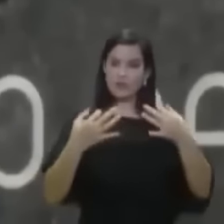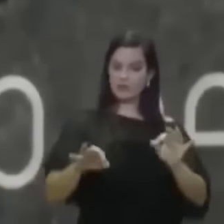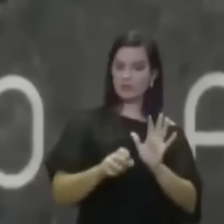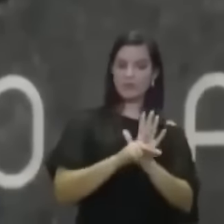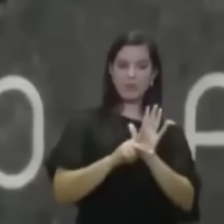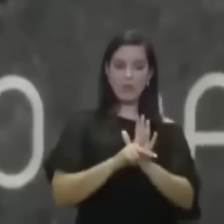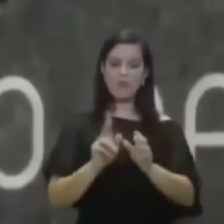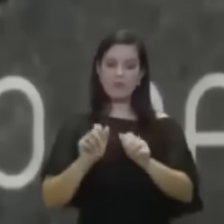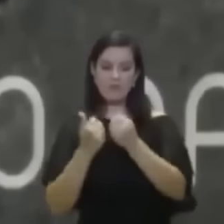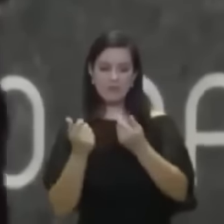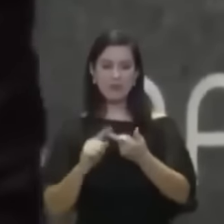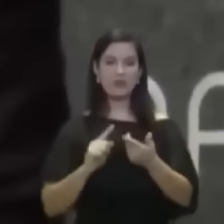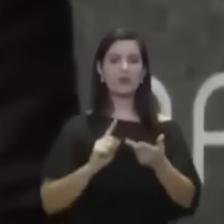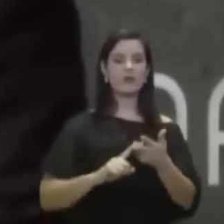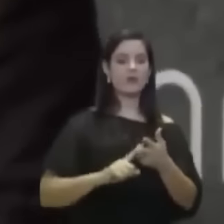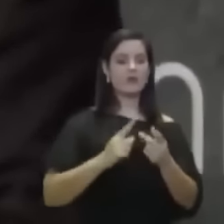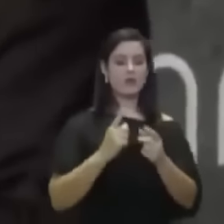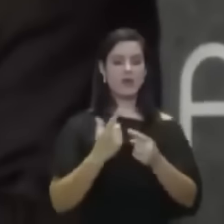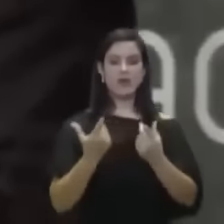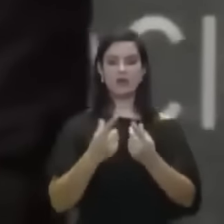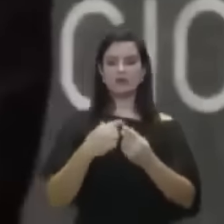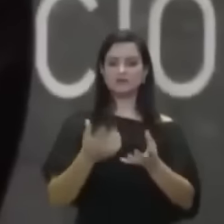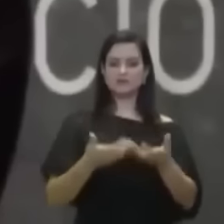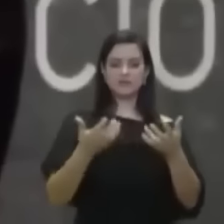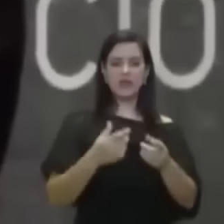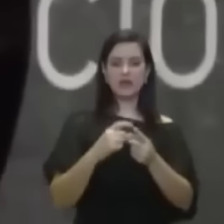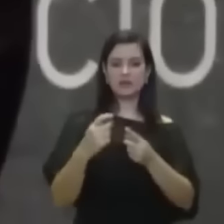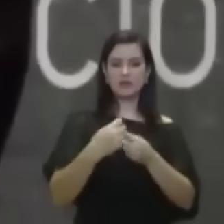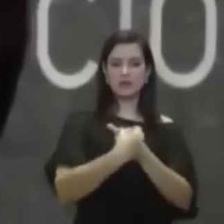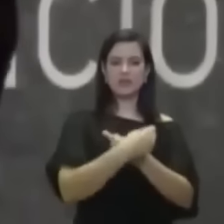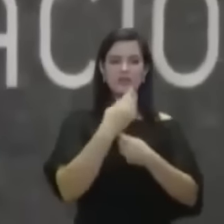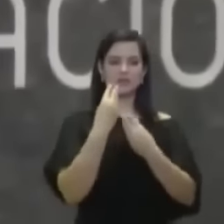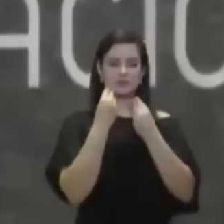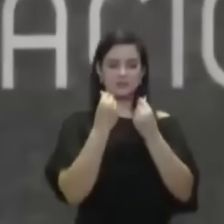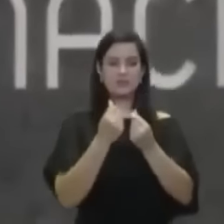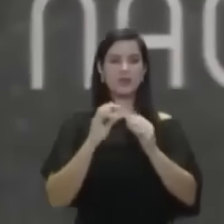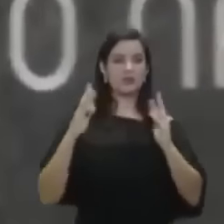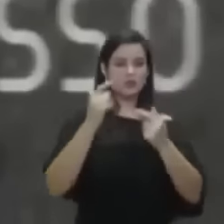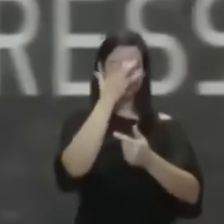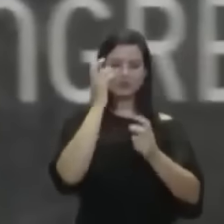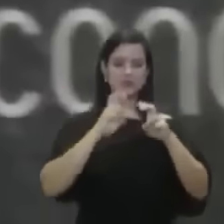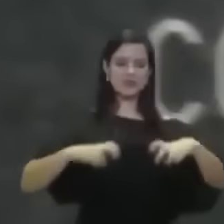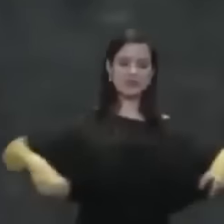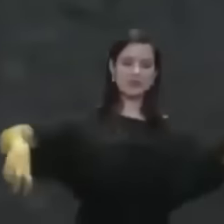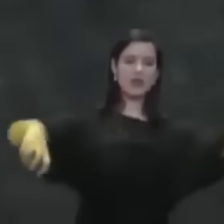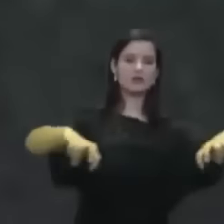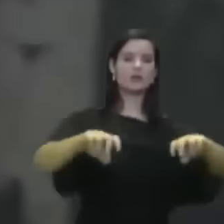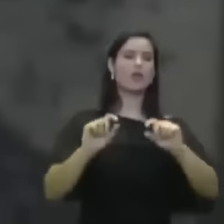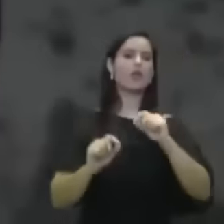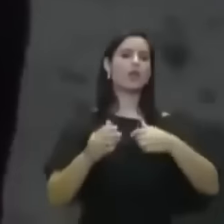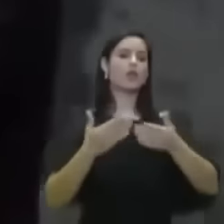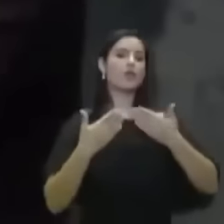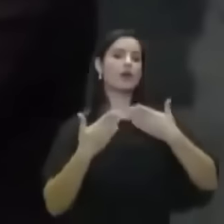sem fermento, todos assentados ao redor da mesa. E eu pergunto a vocês, qual foi o papo